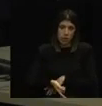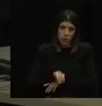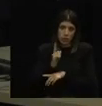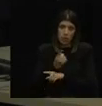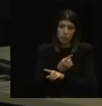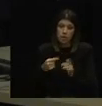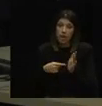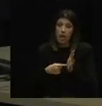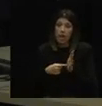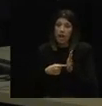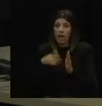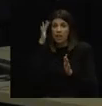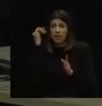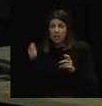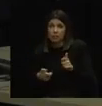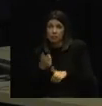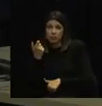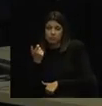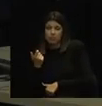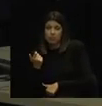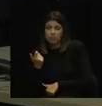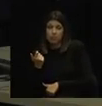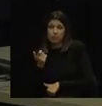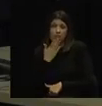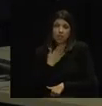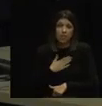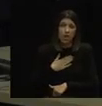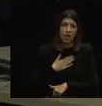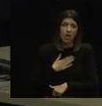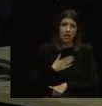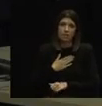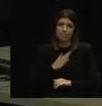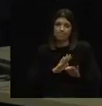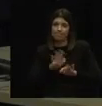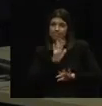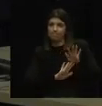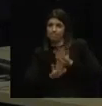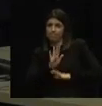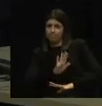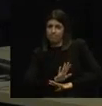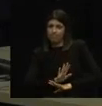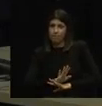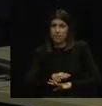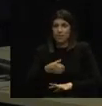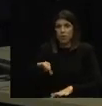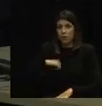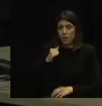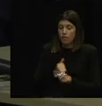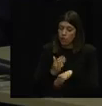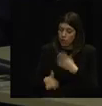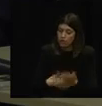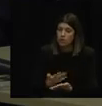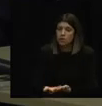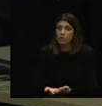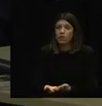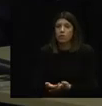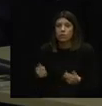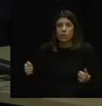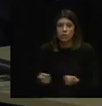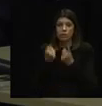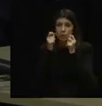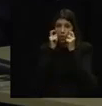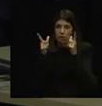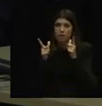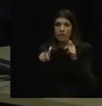estão presentes divergências de fundo que nos colocam em lados opostos. Pela parte do PEV, continuaremos a ser uma oposição atenta